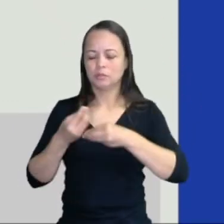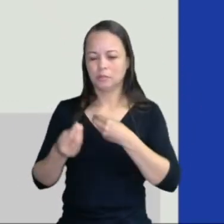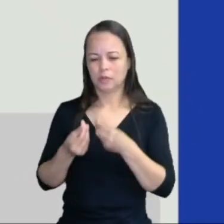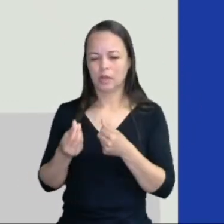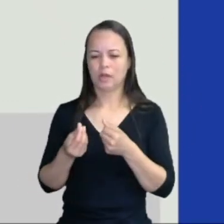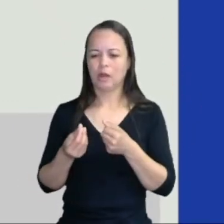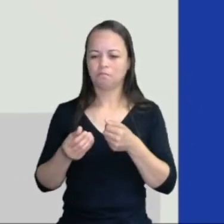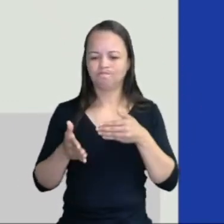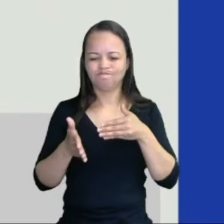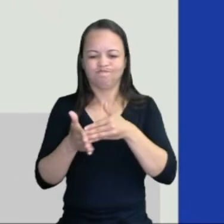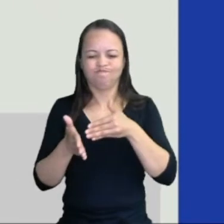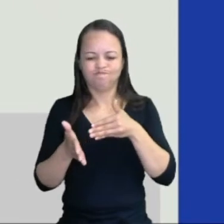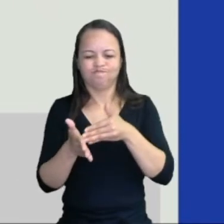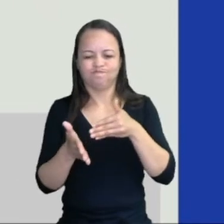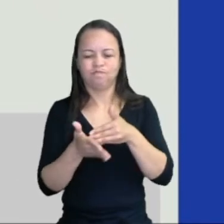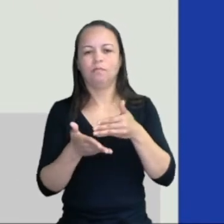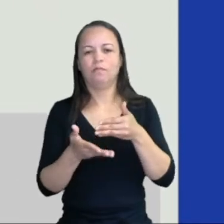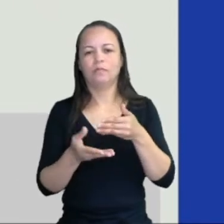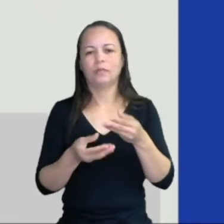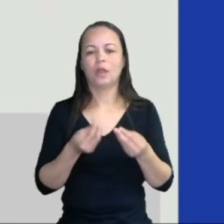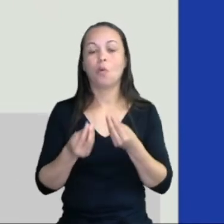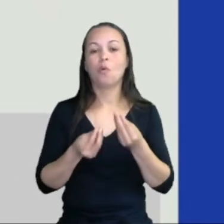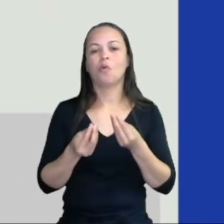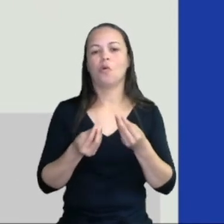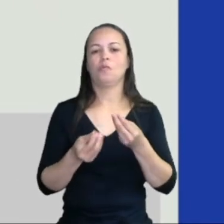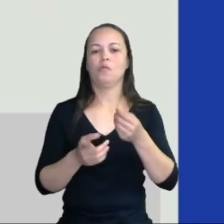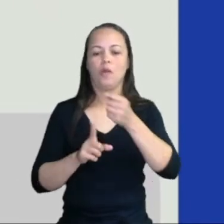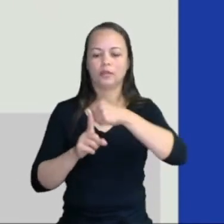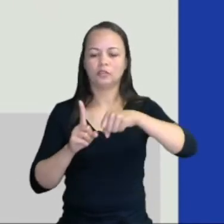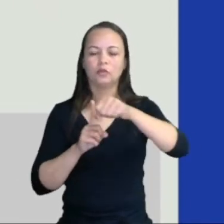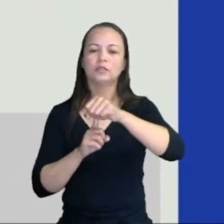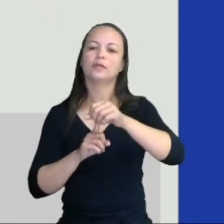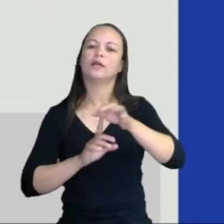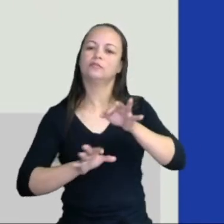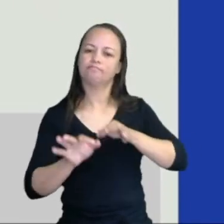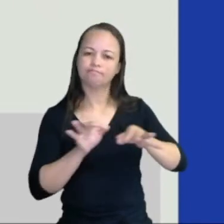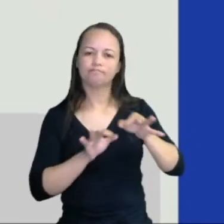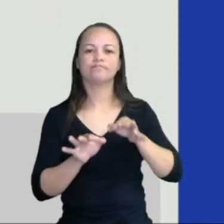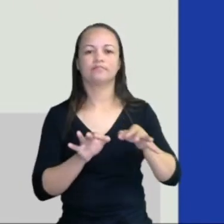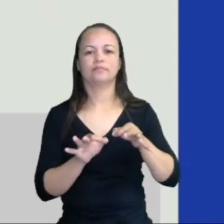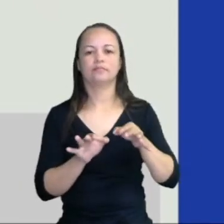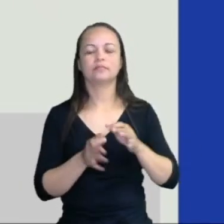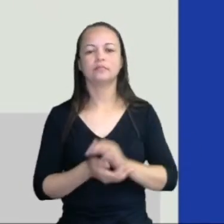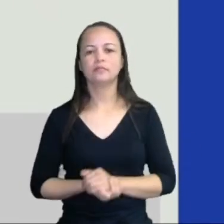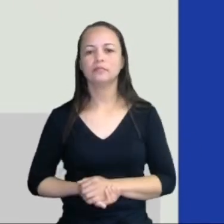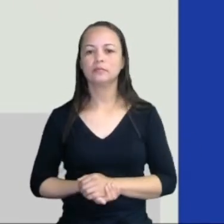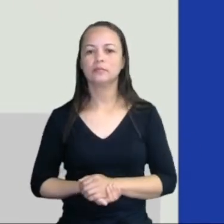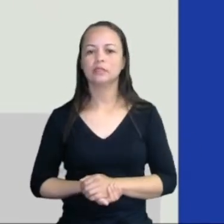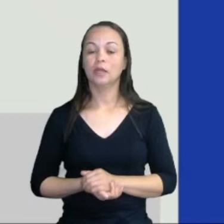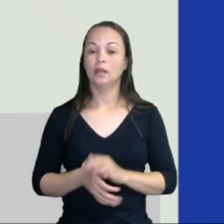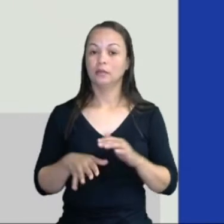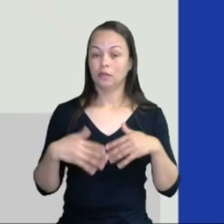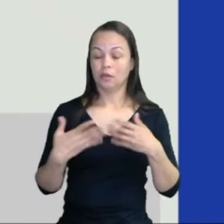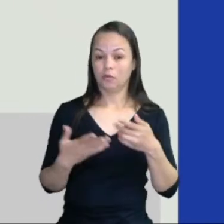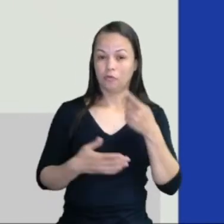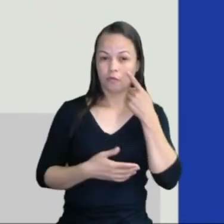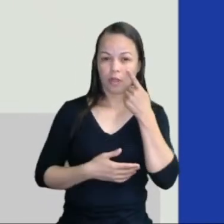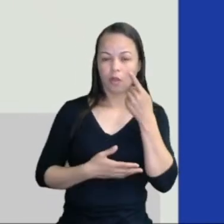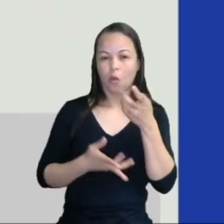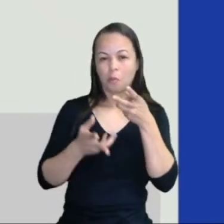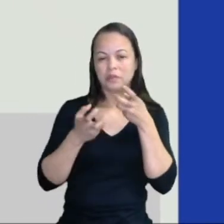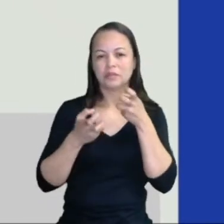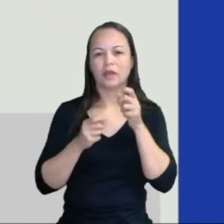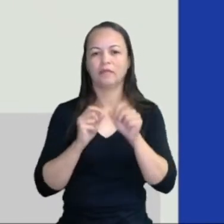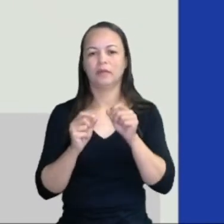limitam as formas como as sociedades estão organizadas. Então, vejam que na história